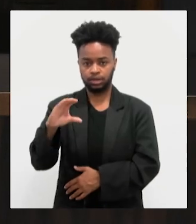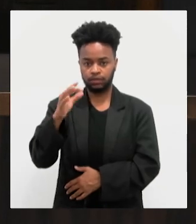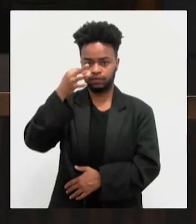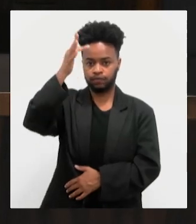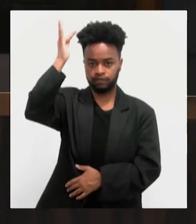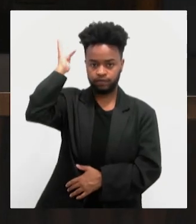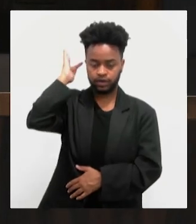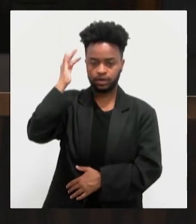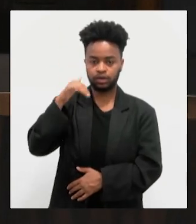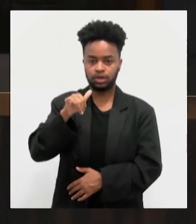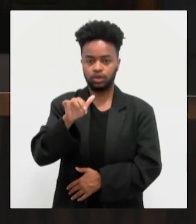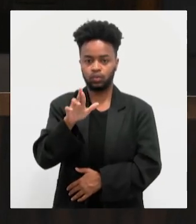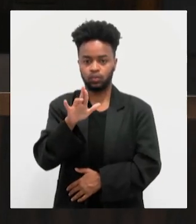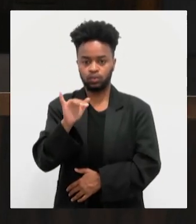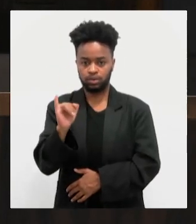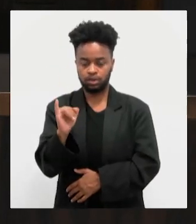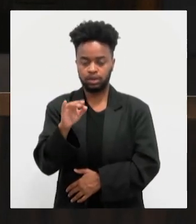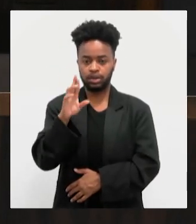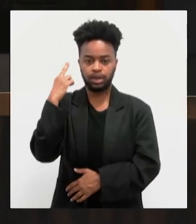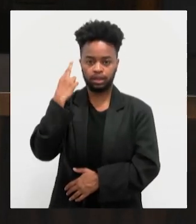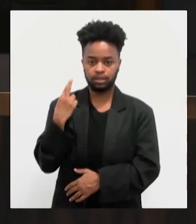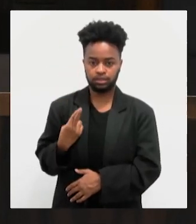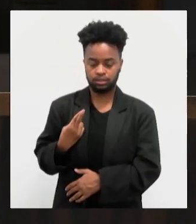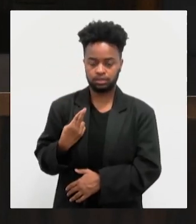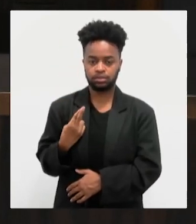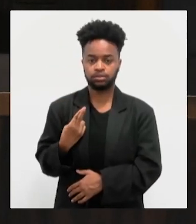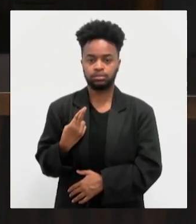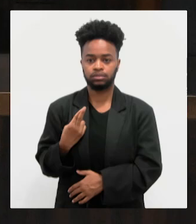Pacheco, Yuri, Renata Souza,